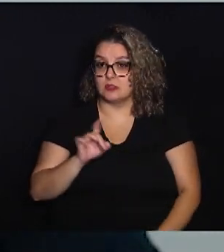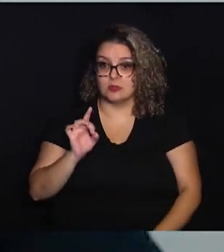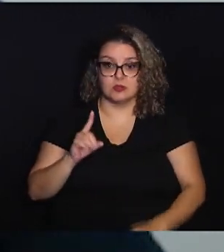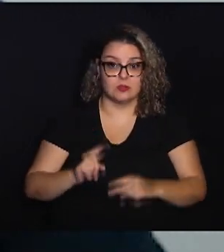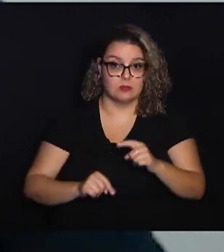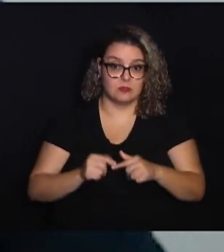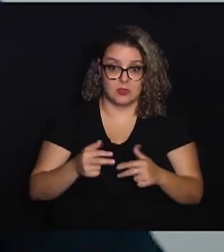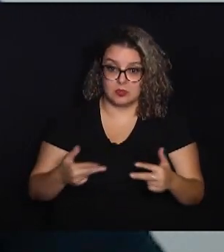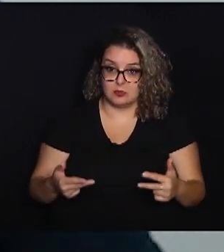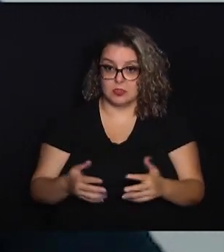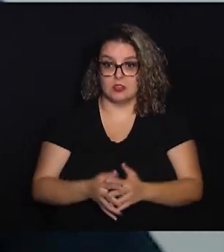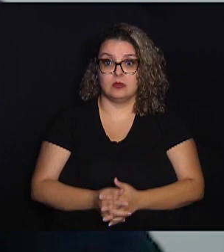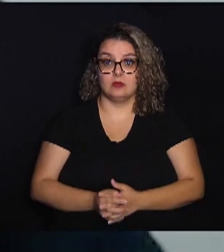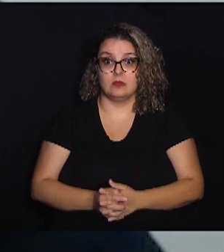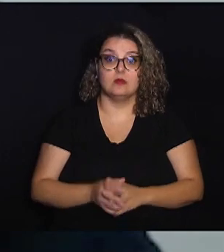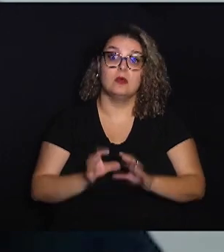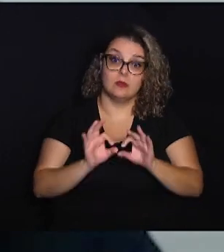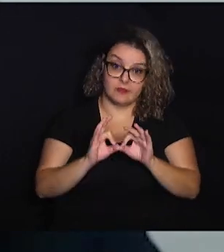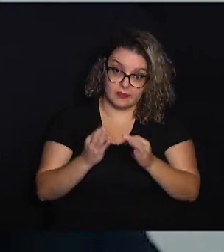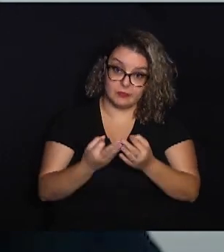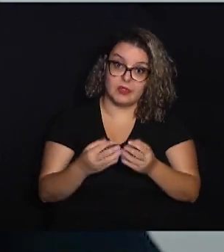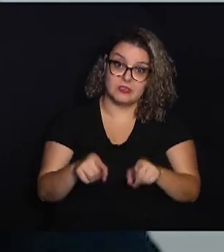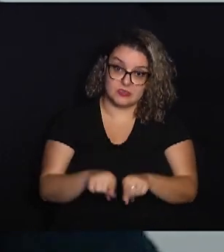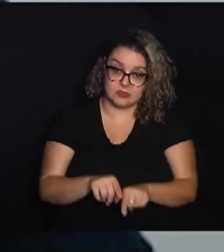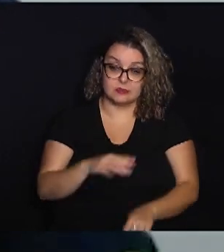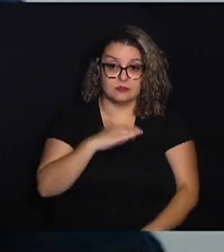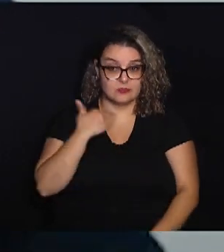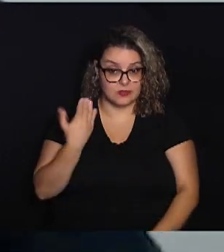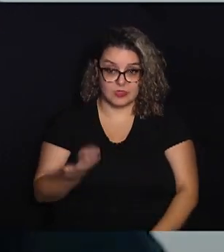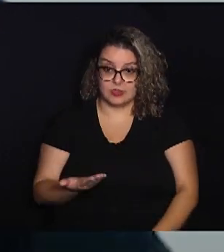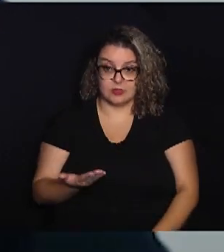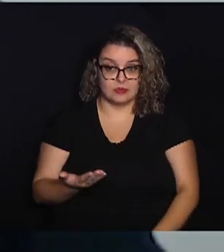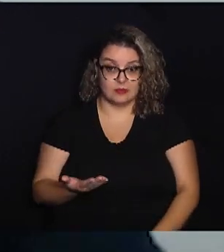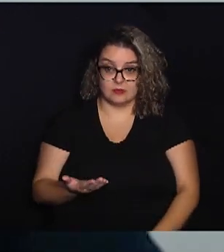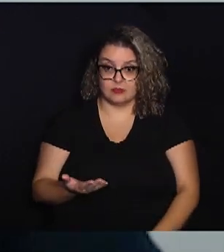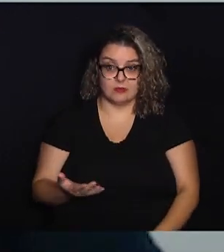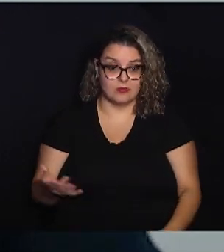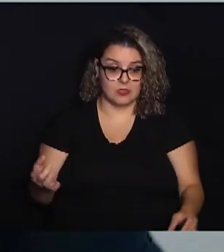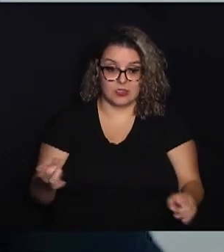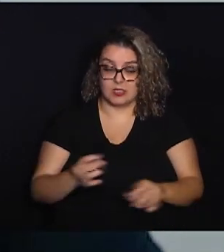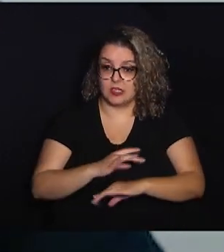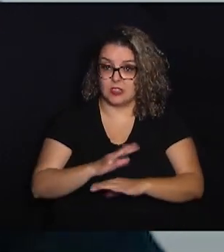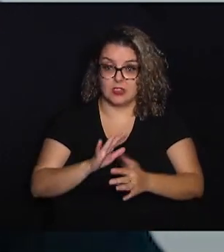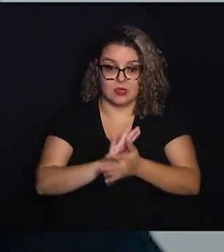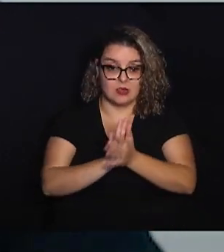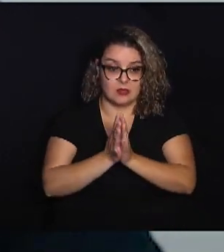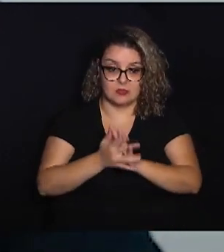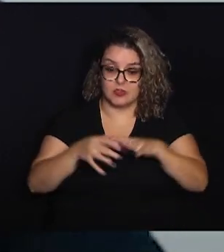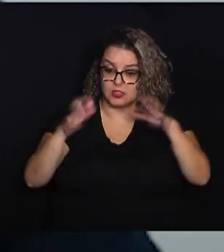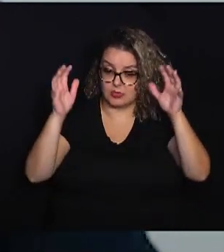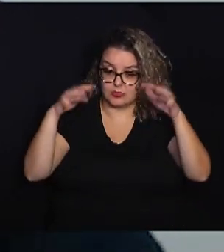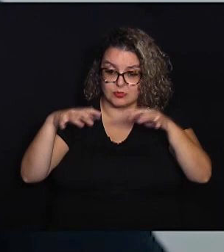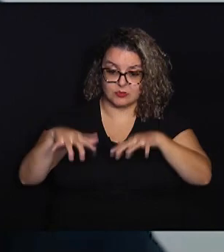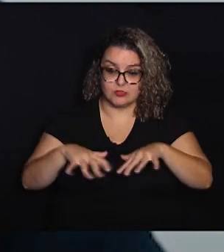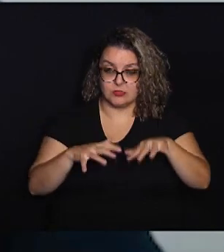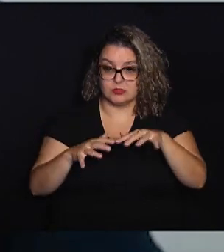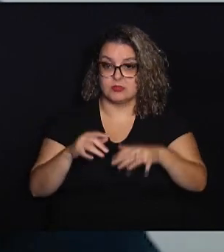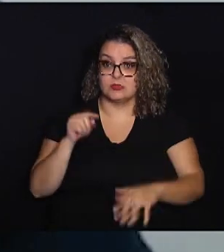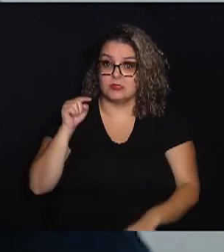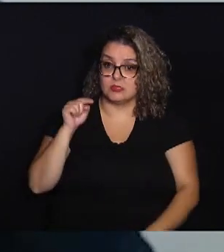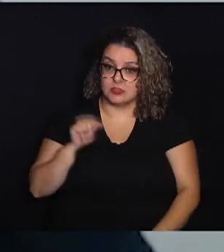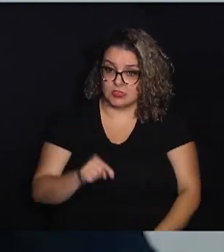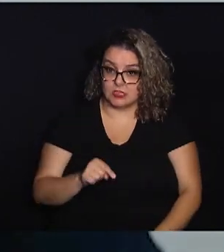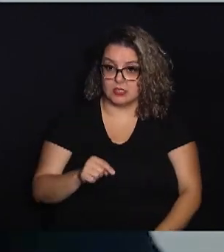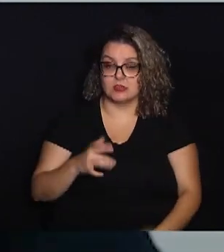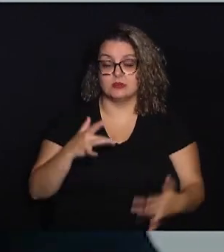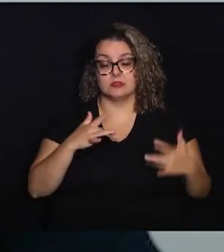mas também famílias, né, foram praticamente dizimadas por causa disso. E essa parte, né, da gente